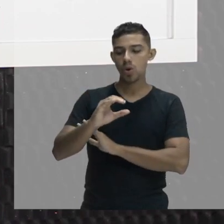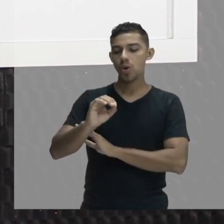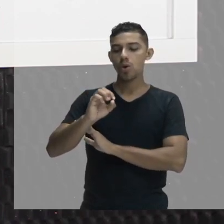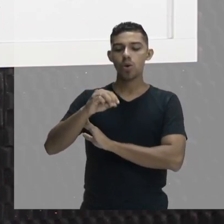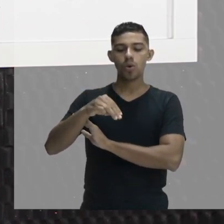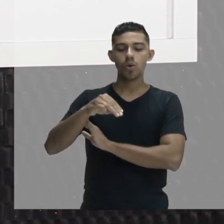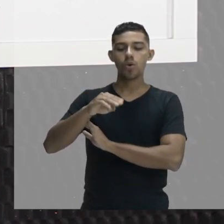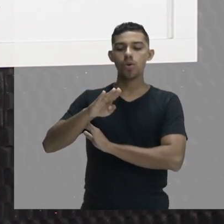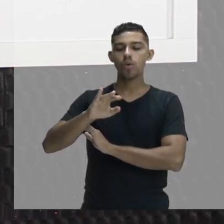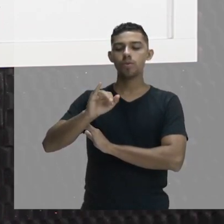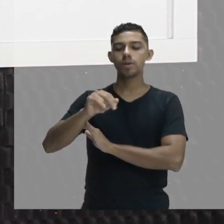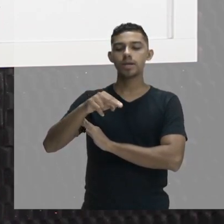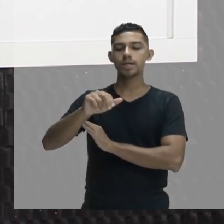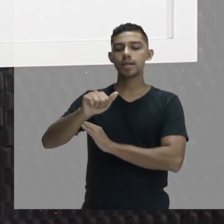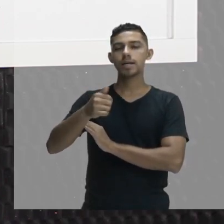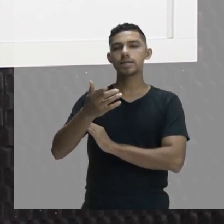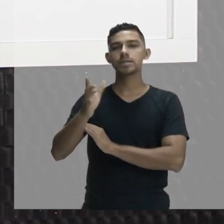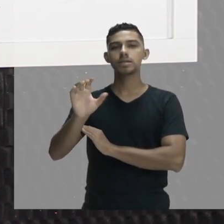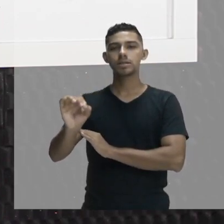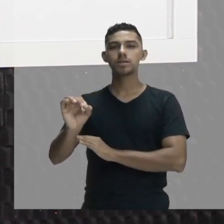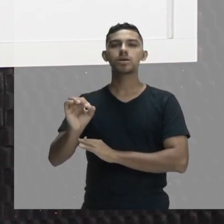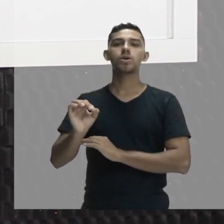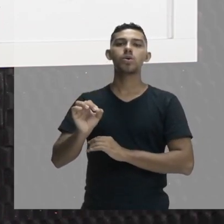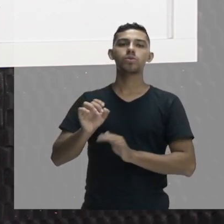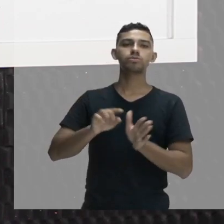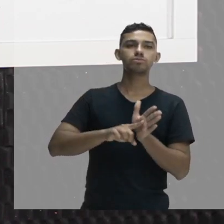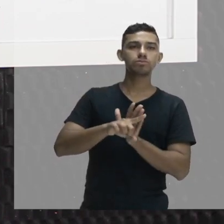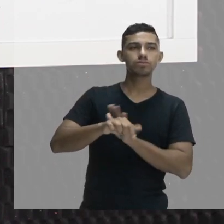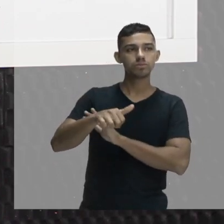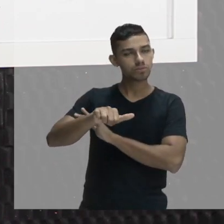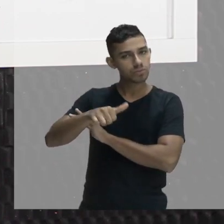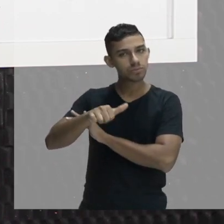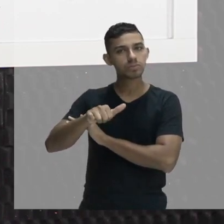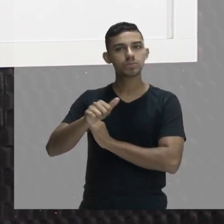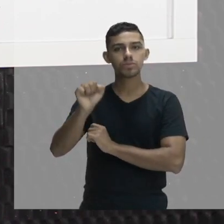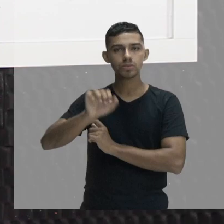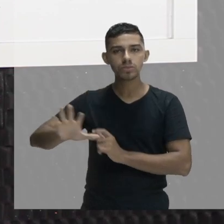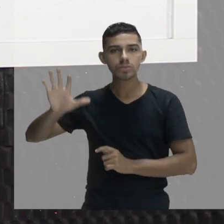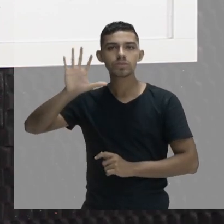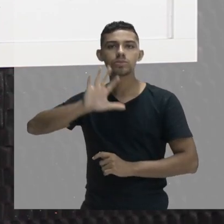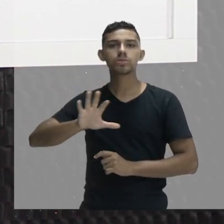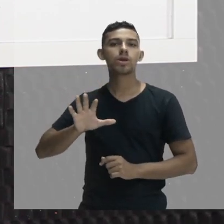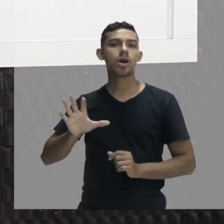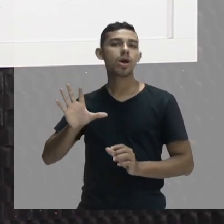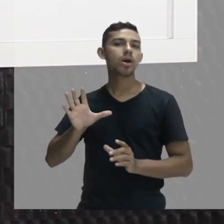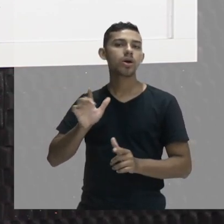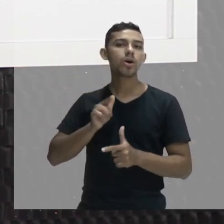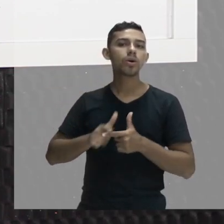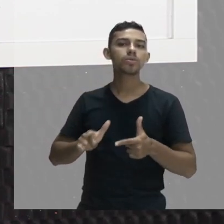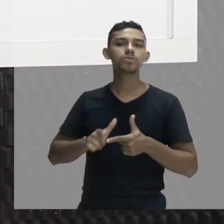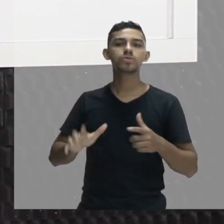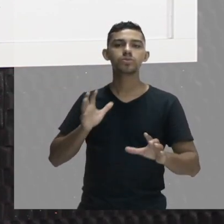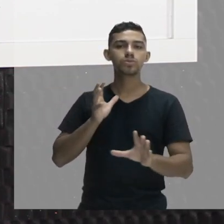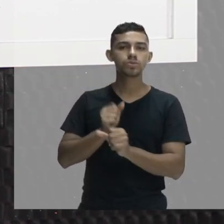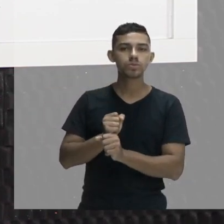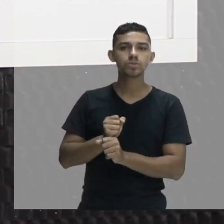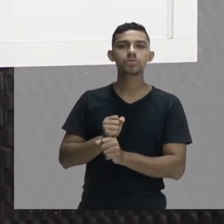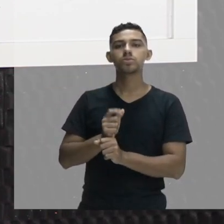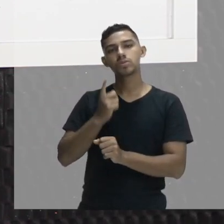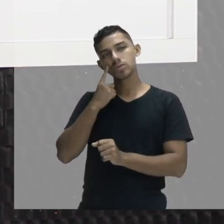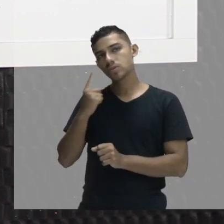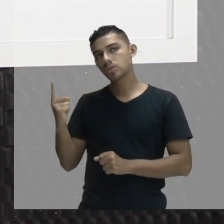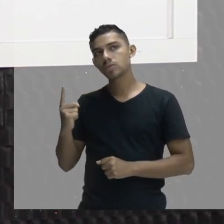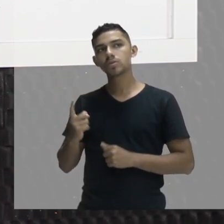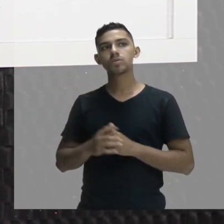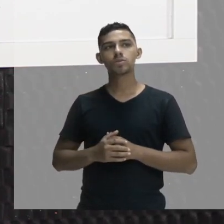permutação, nos problemas de análise combinatória em geral. Tá? Então vamos lá resolver aqui, calcular esses